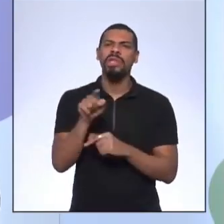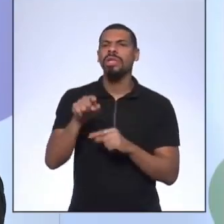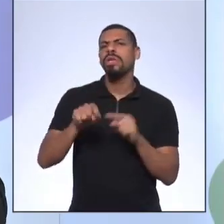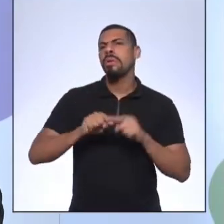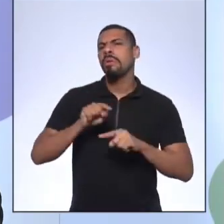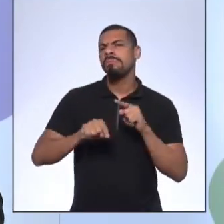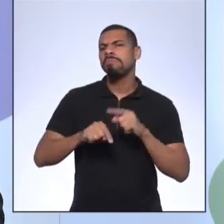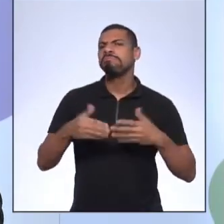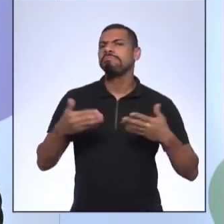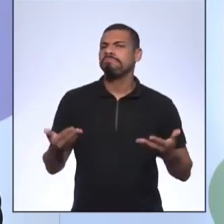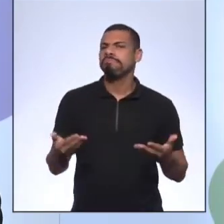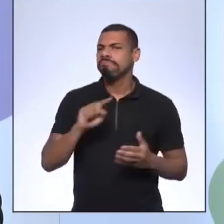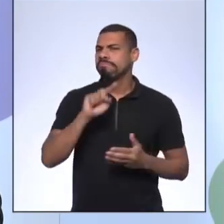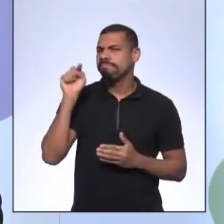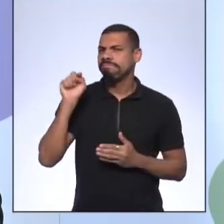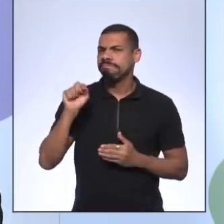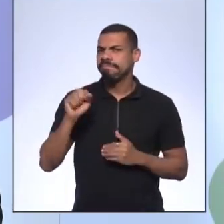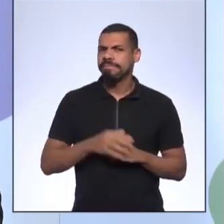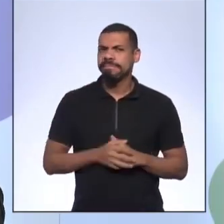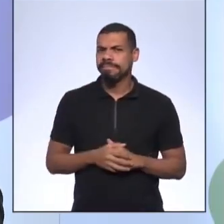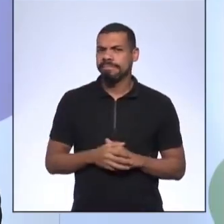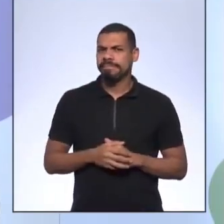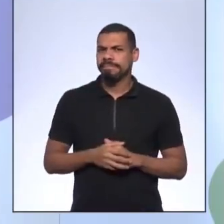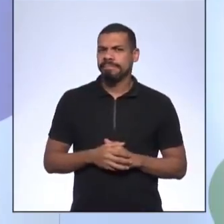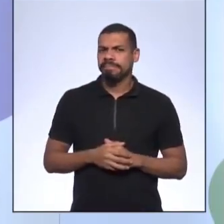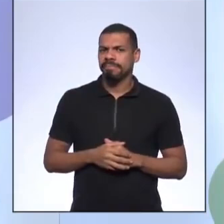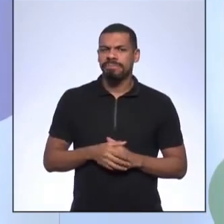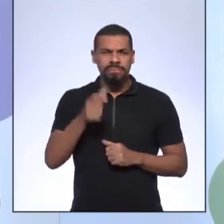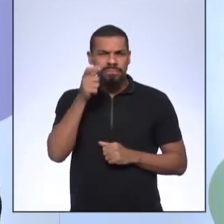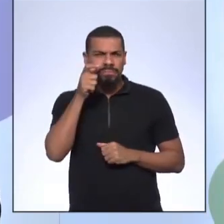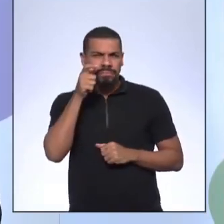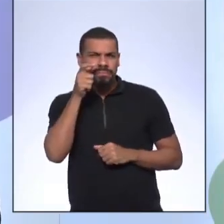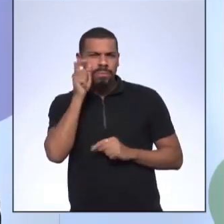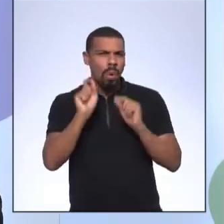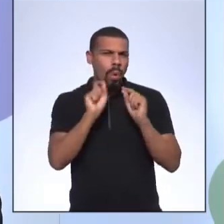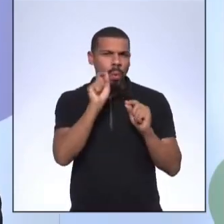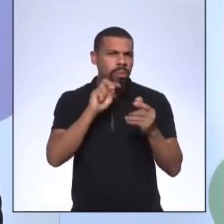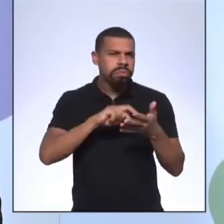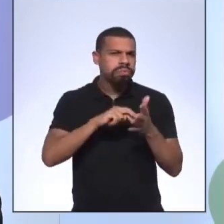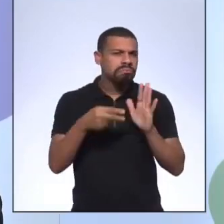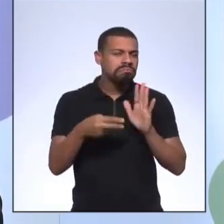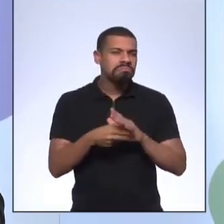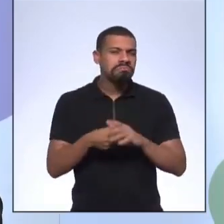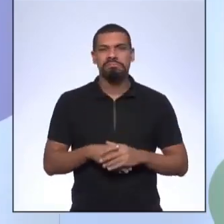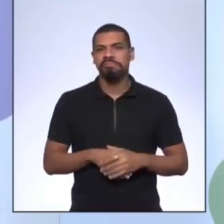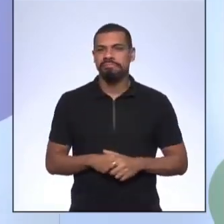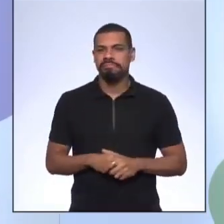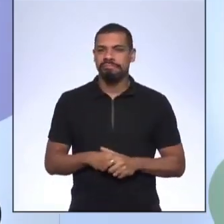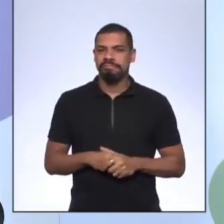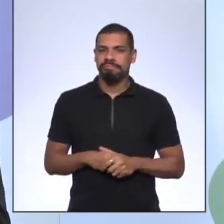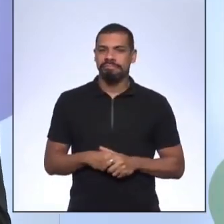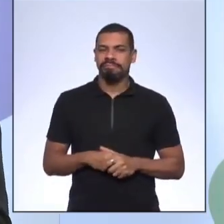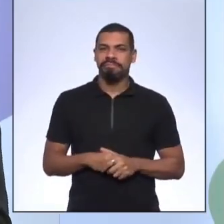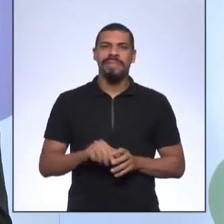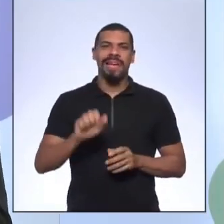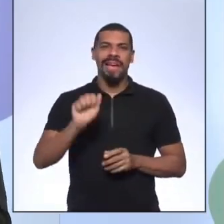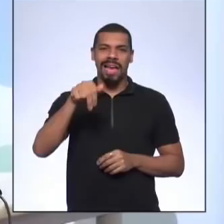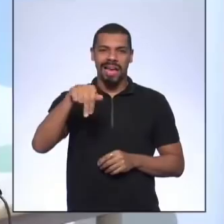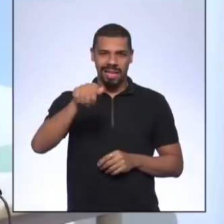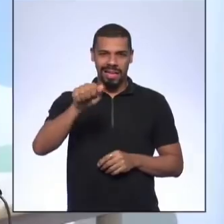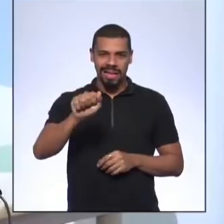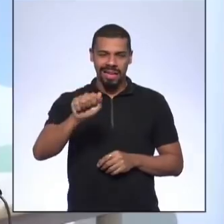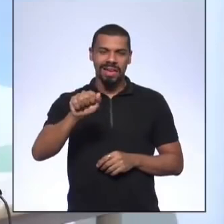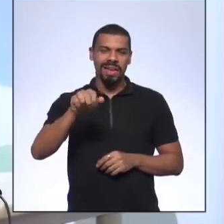é este que eles estão observando para poder fazer a análise. A Ana Vitória,